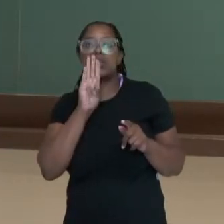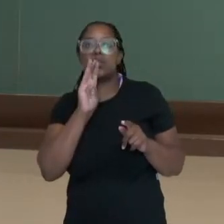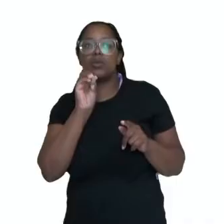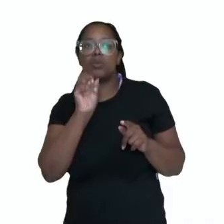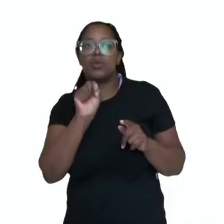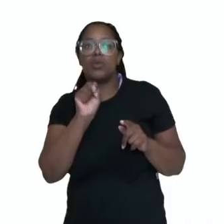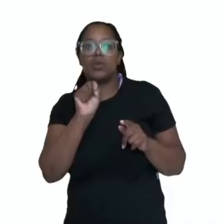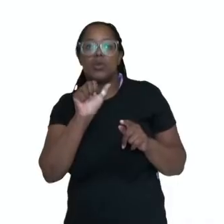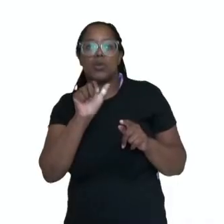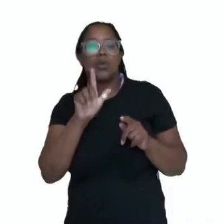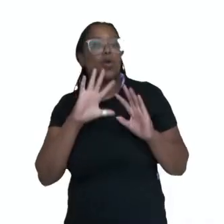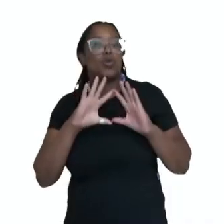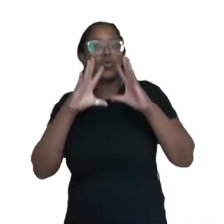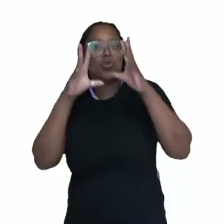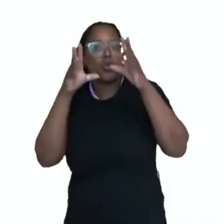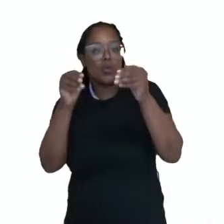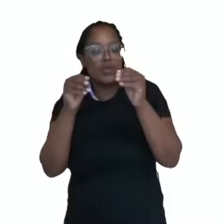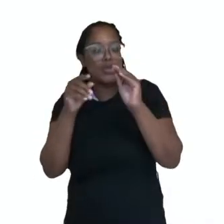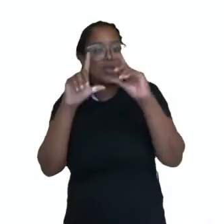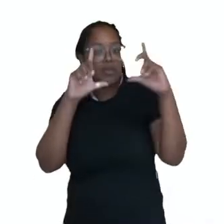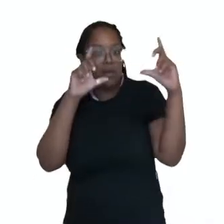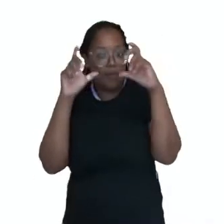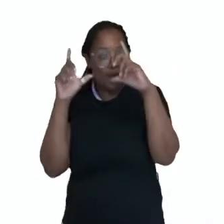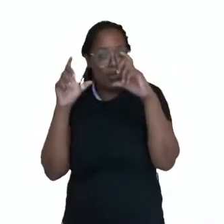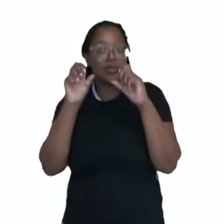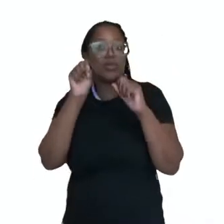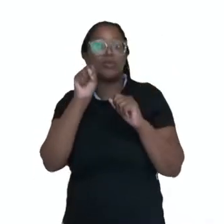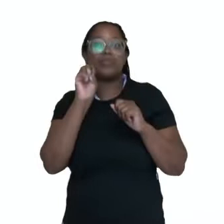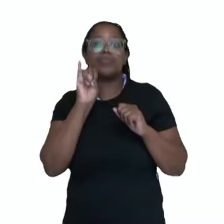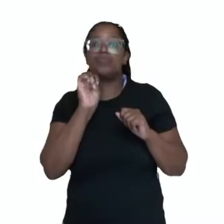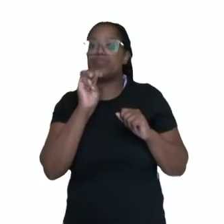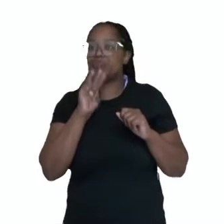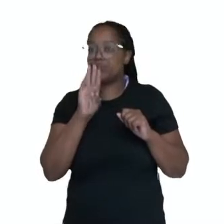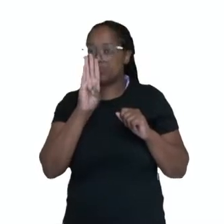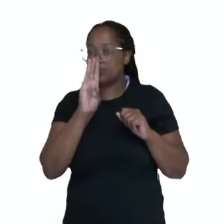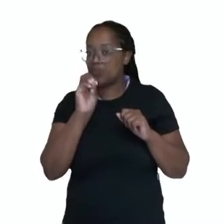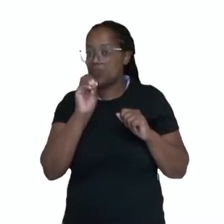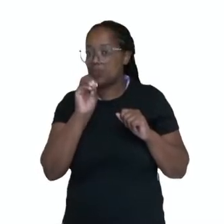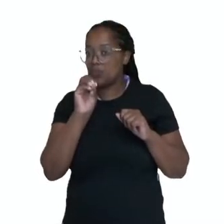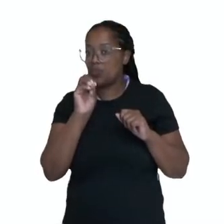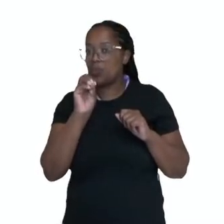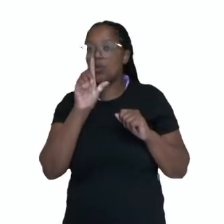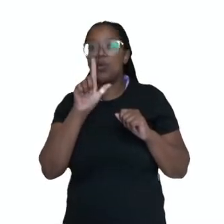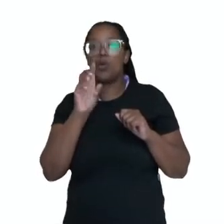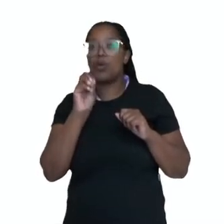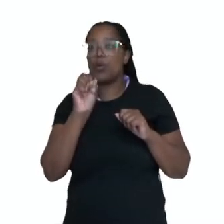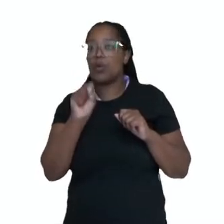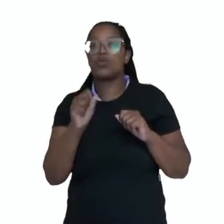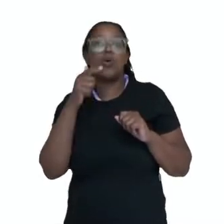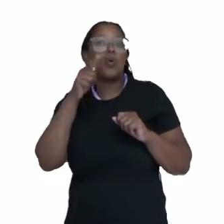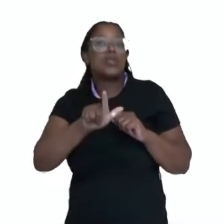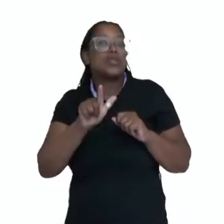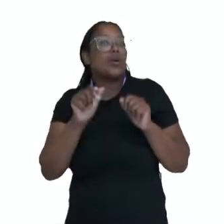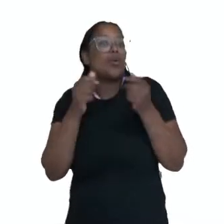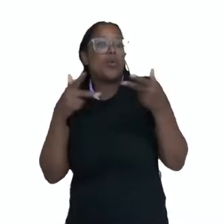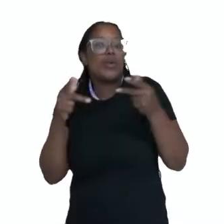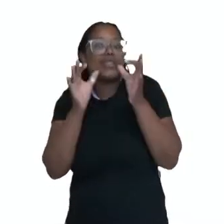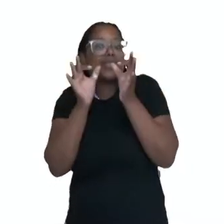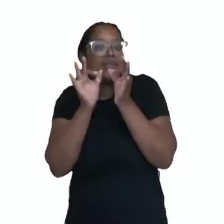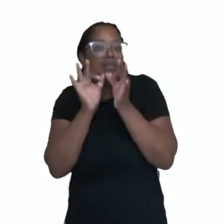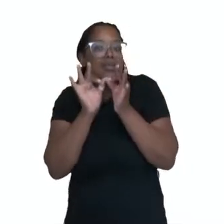Todas essas imagens são símbolos, mas umas são símbolos comuns, né? A gente vê ali os símbolos das